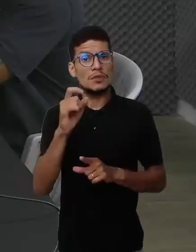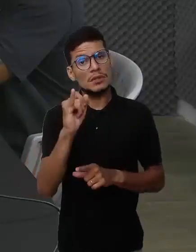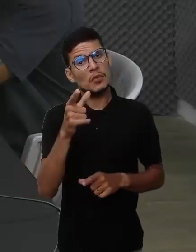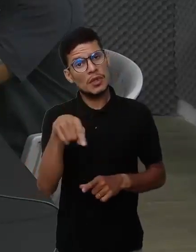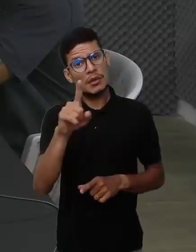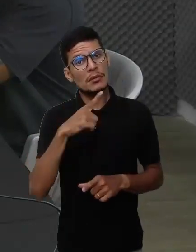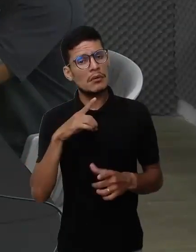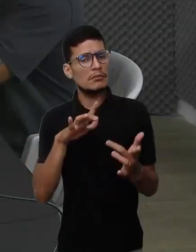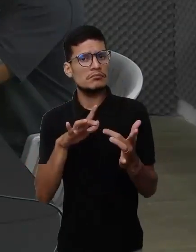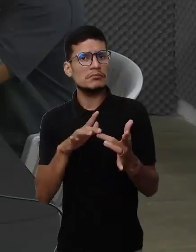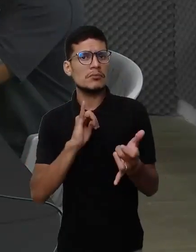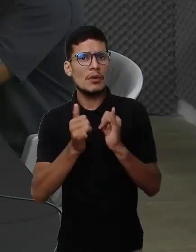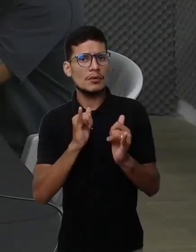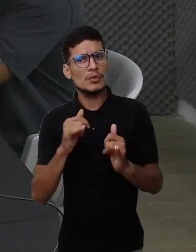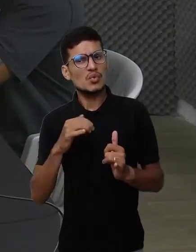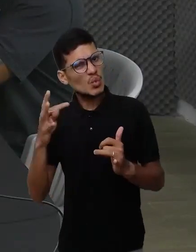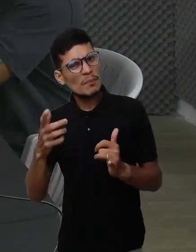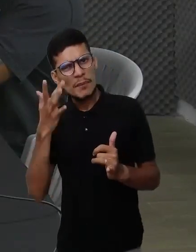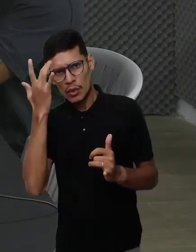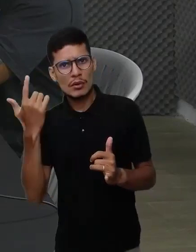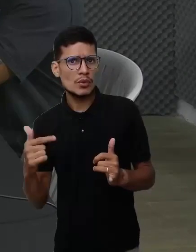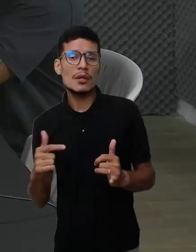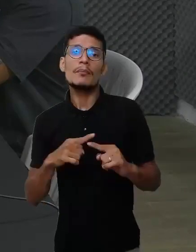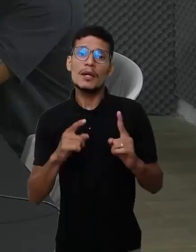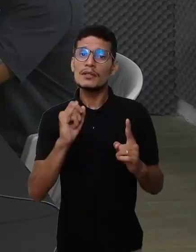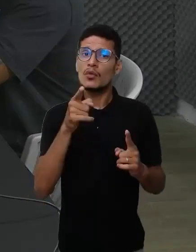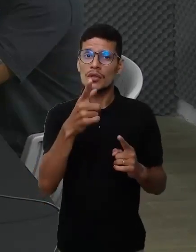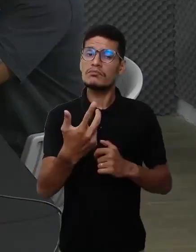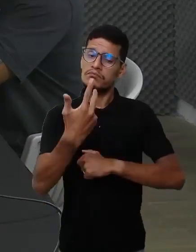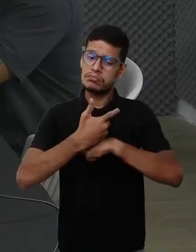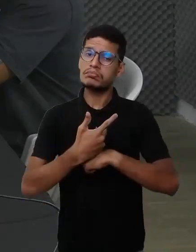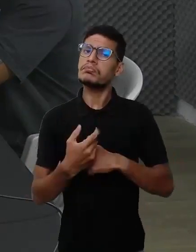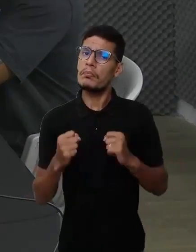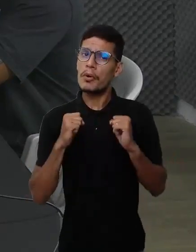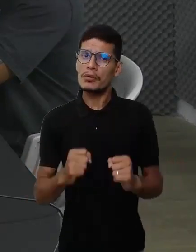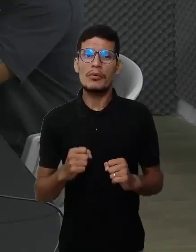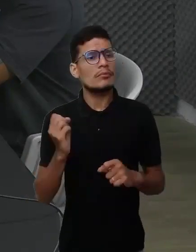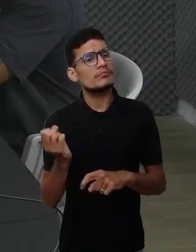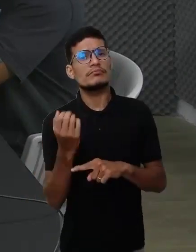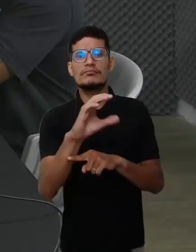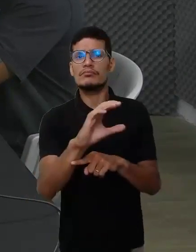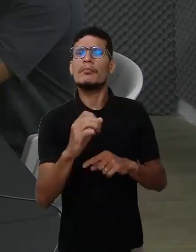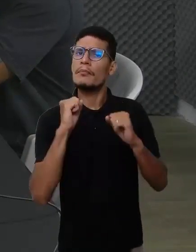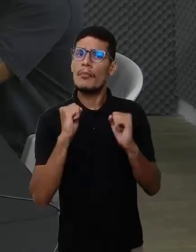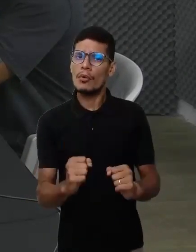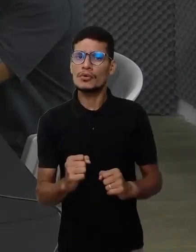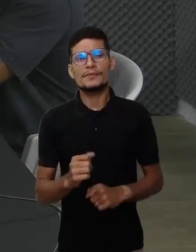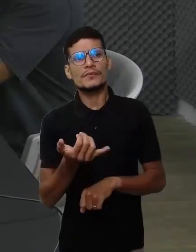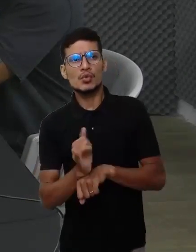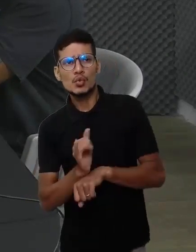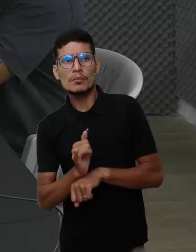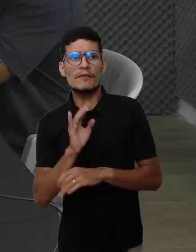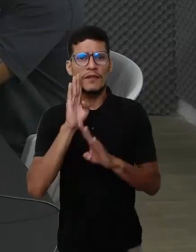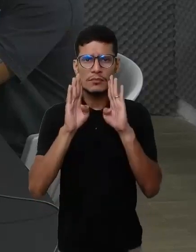mundo tem, é importante que se diga, mas se você tem acesso à banda larga, você pode gravar o que você quiser e botar na rede. Você pode botar no Sim. YouTube, no